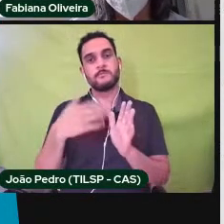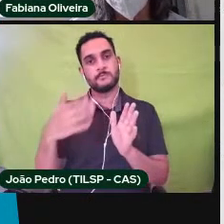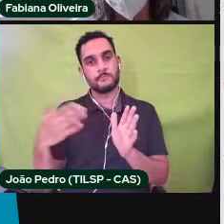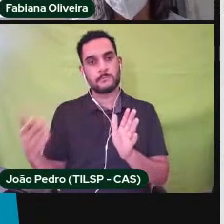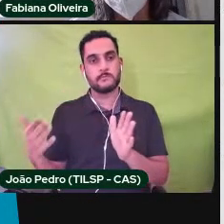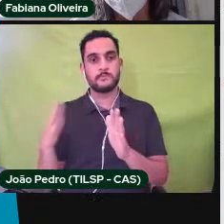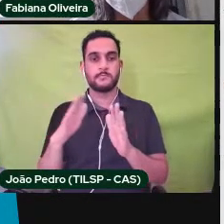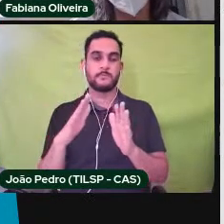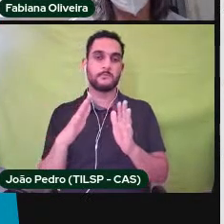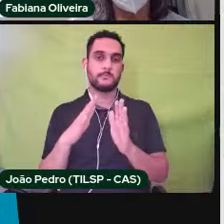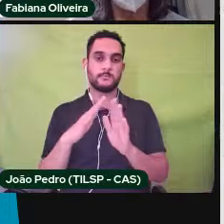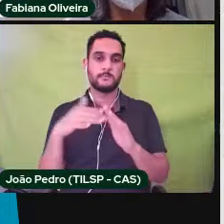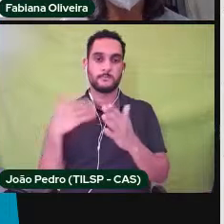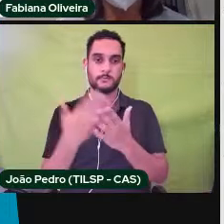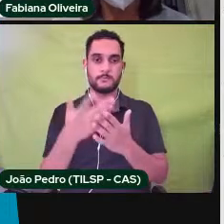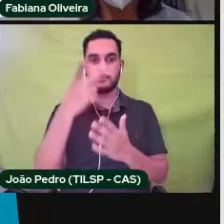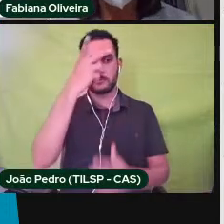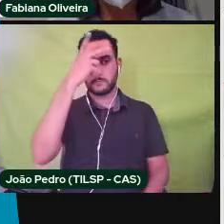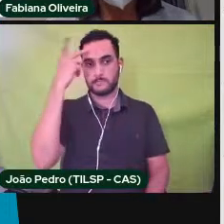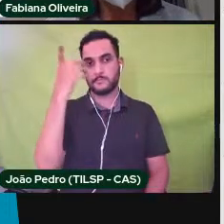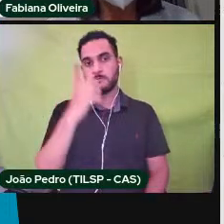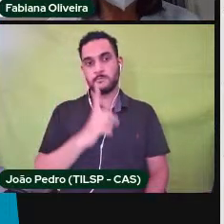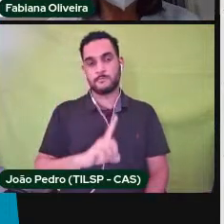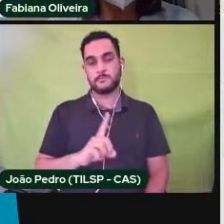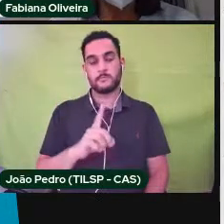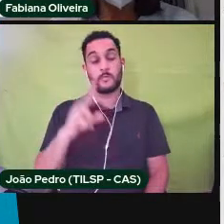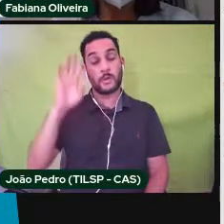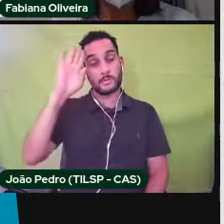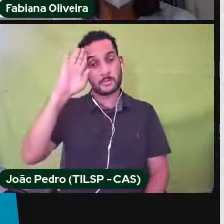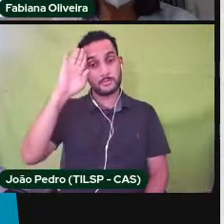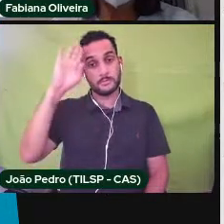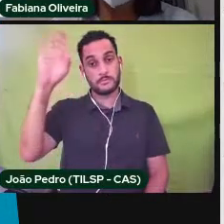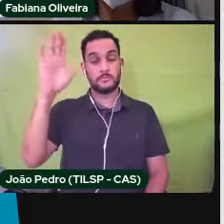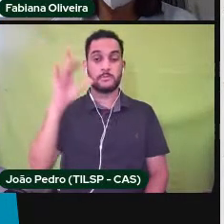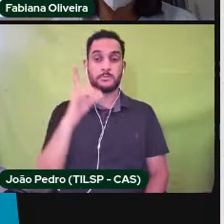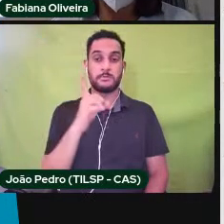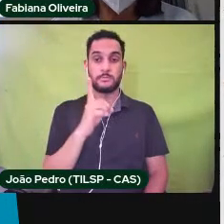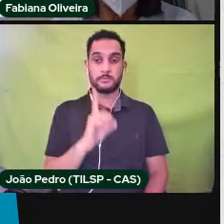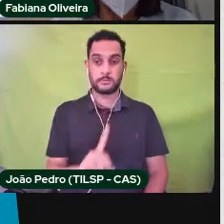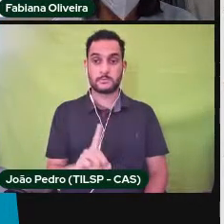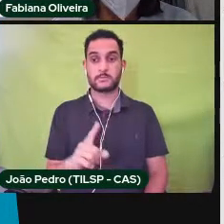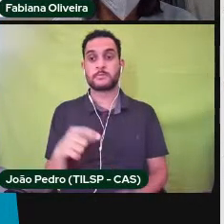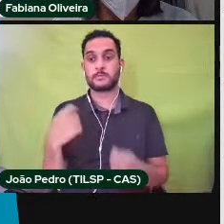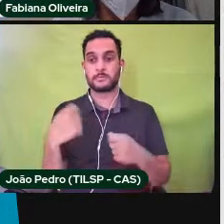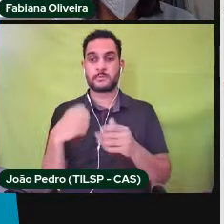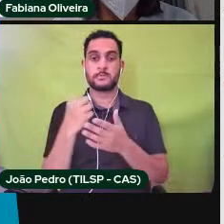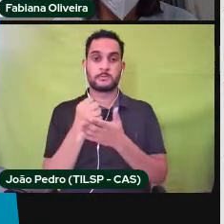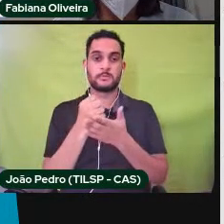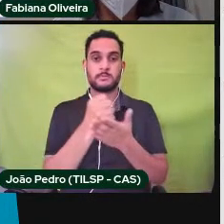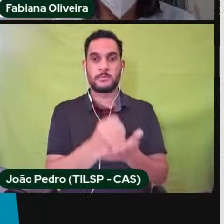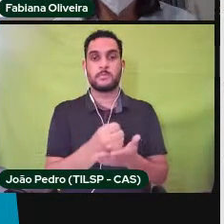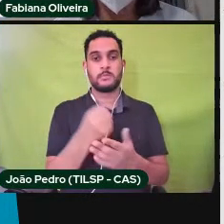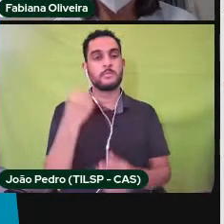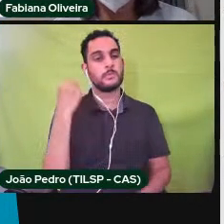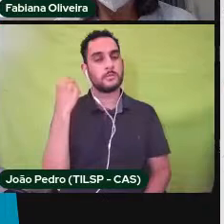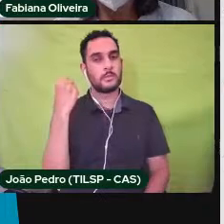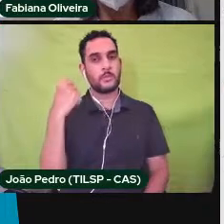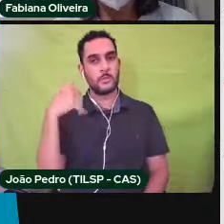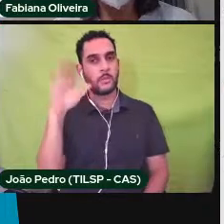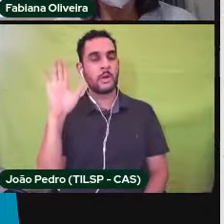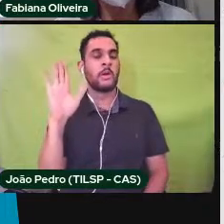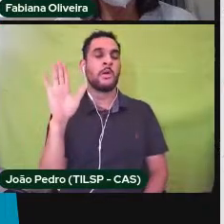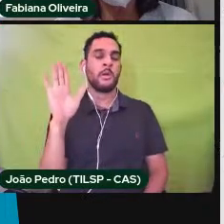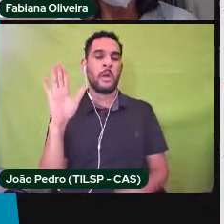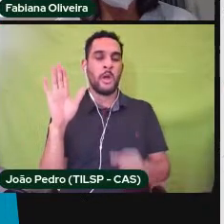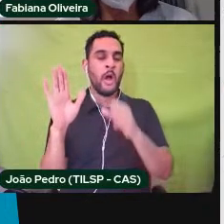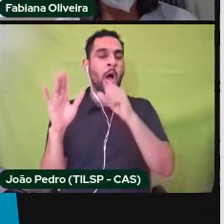pessoas com deficiência, principalmente com deficiências que necessitam de apoio mais intensos, que têm